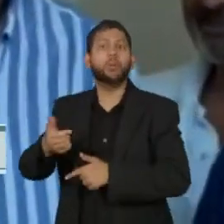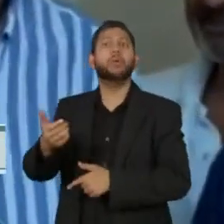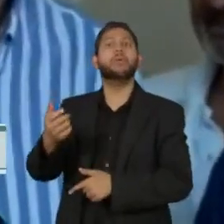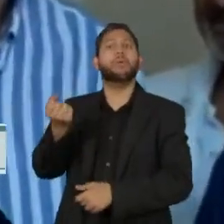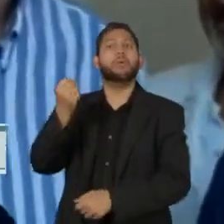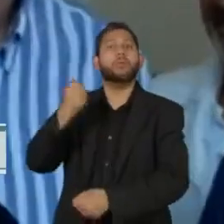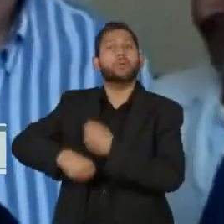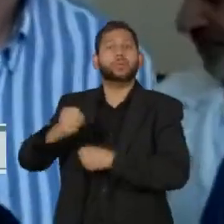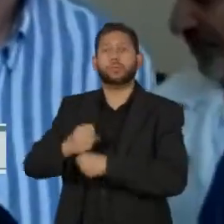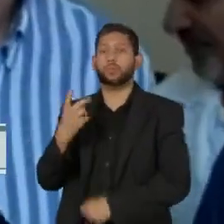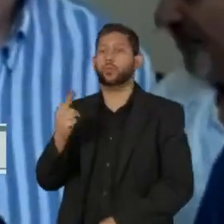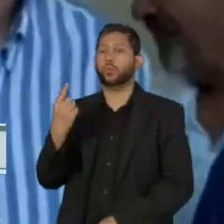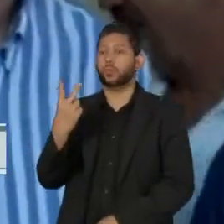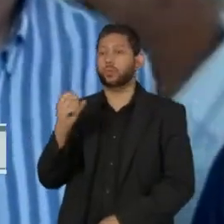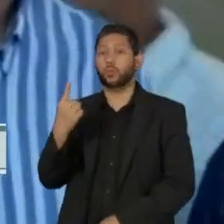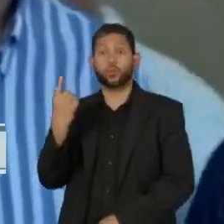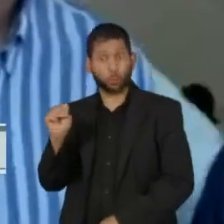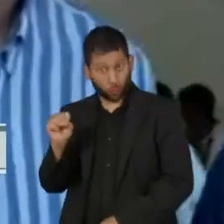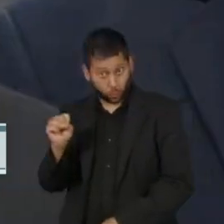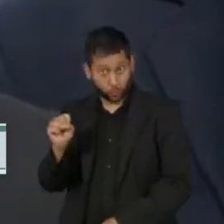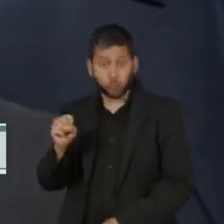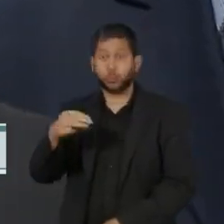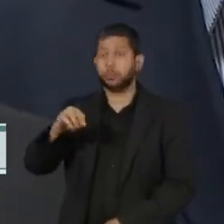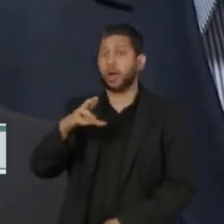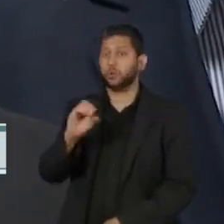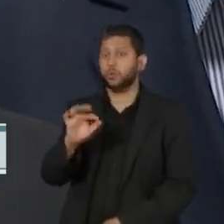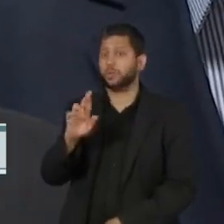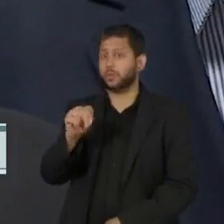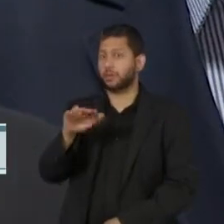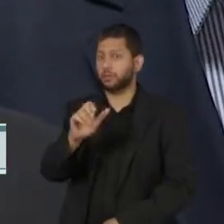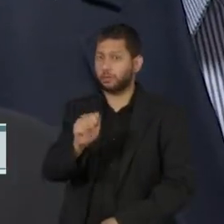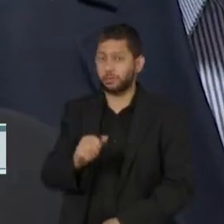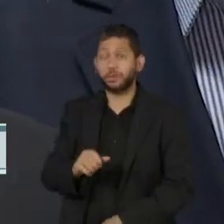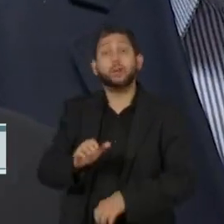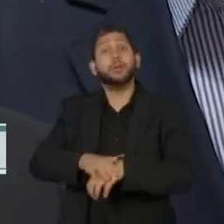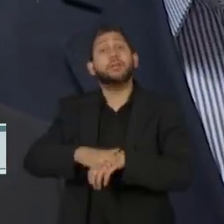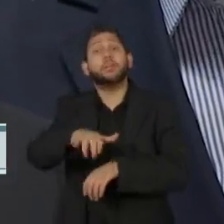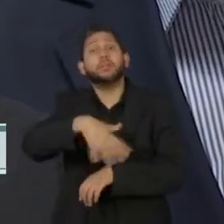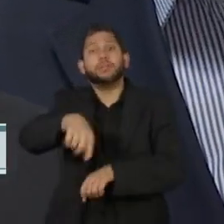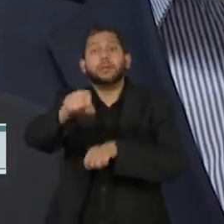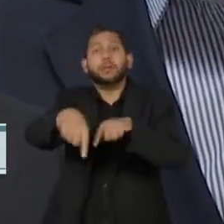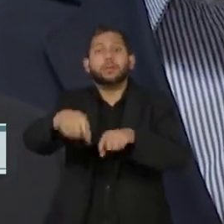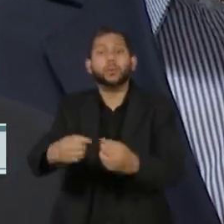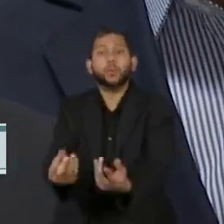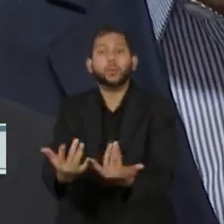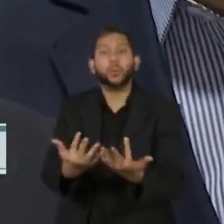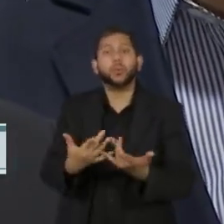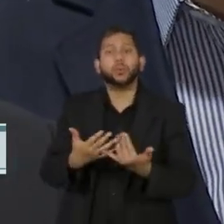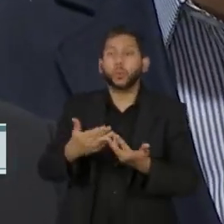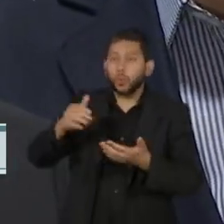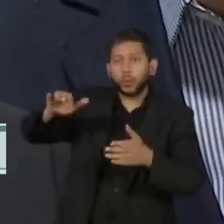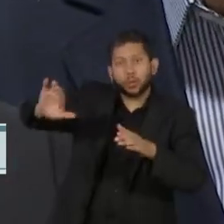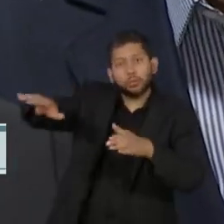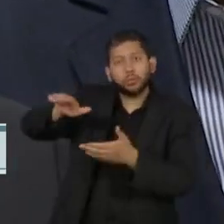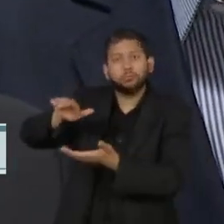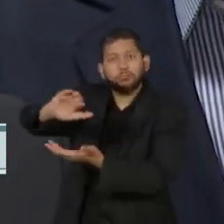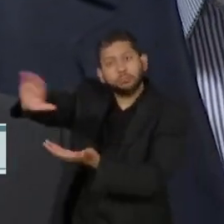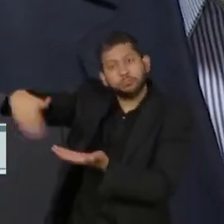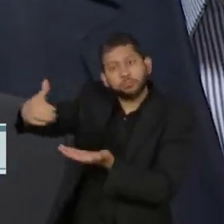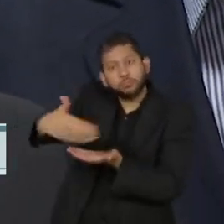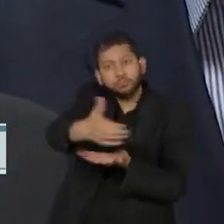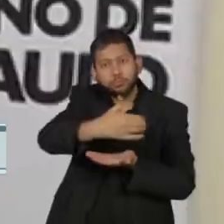2018 durante a gestão de Márcio França Pará agricultura e Abastecimento a escolha foi Antônio